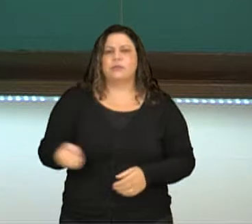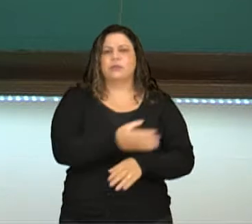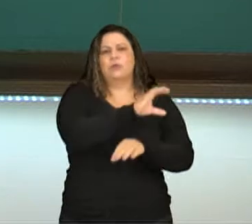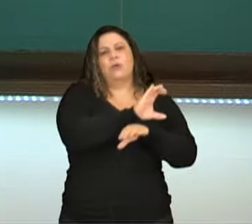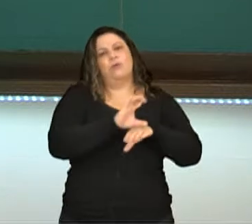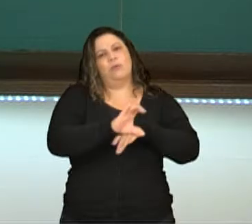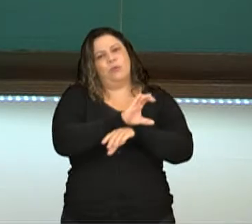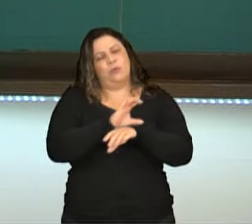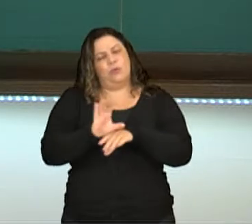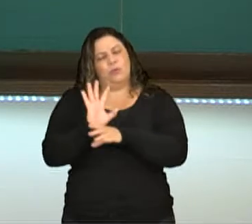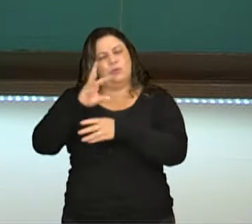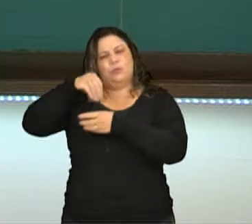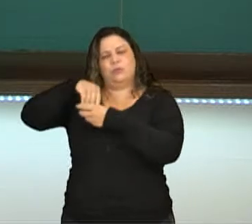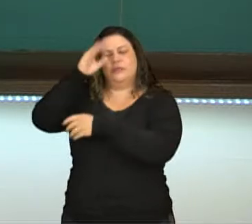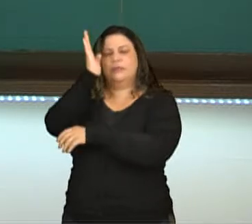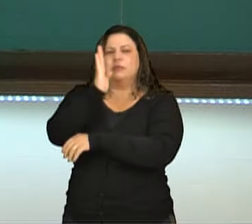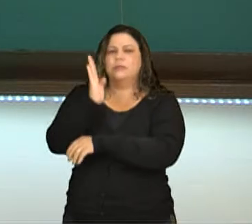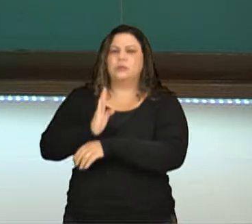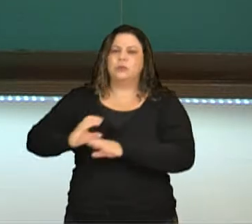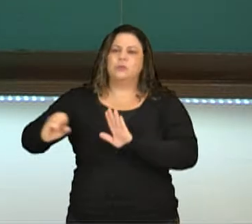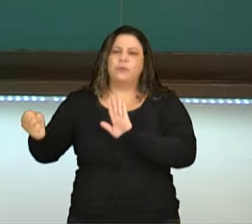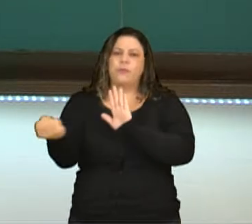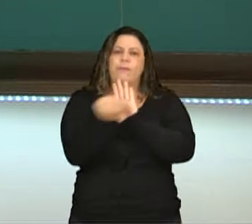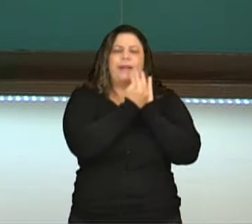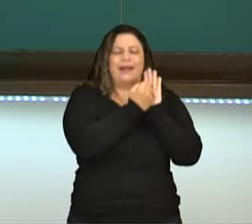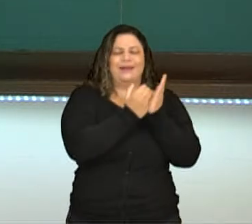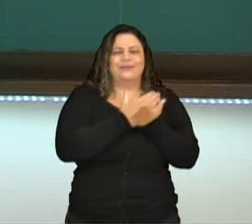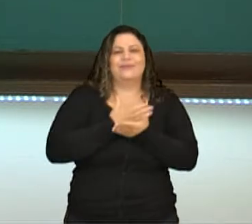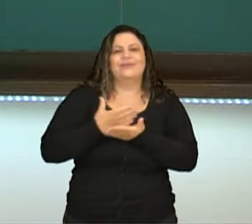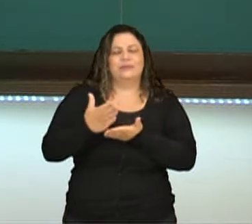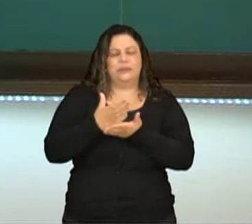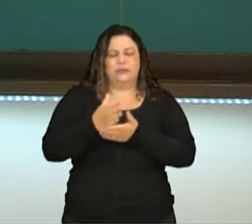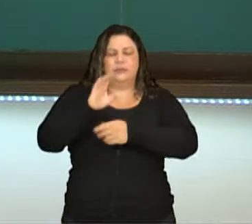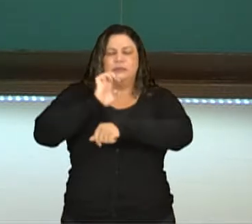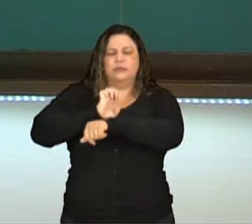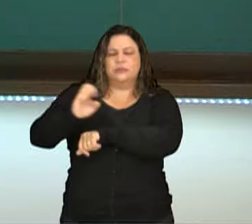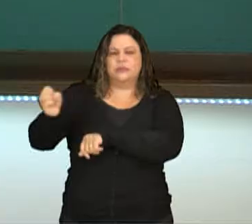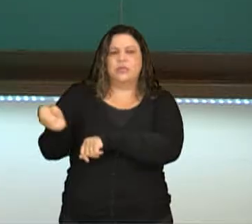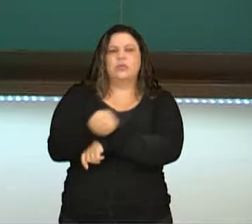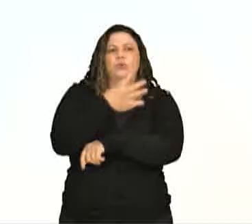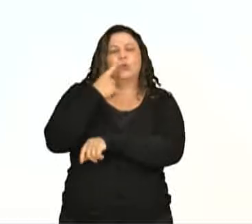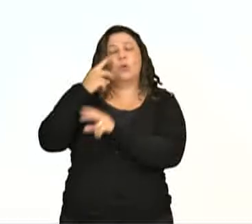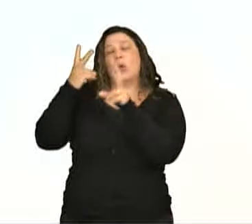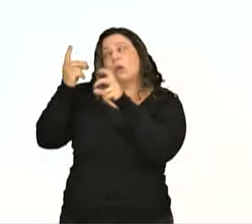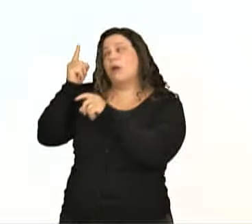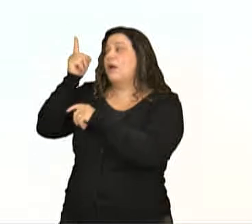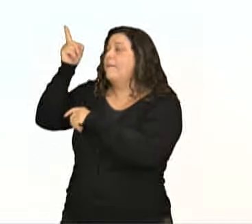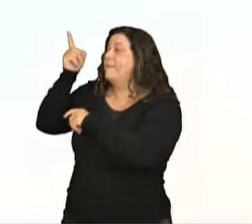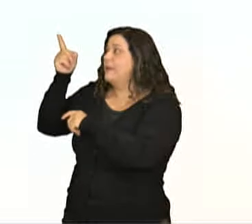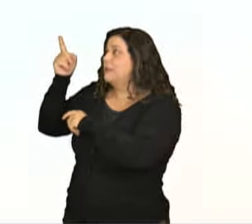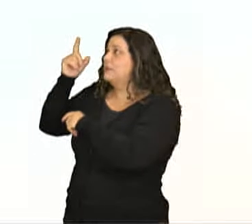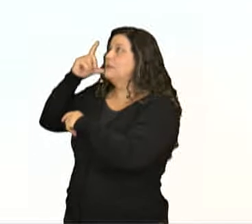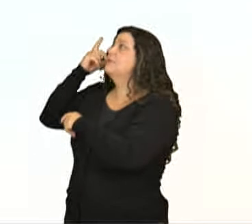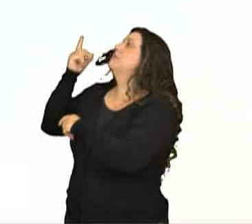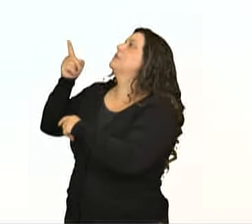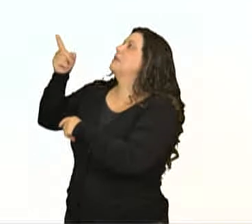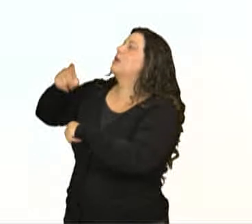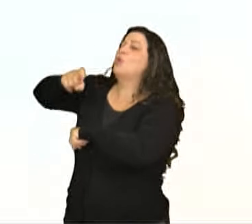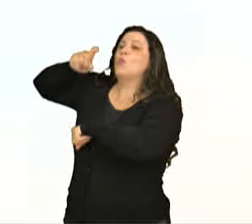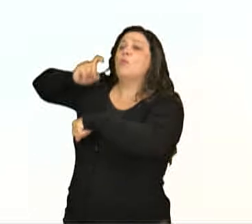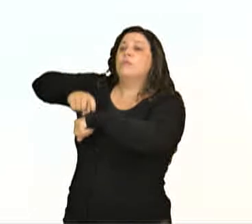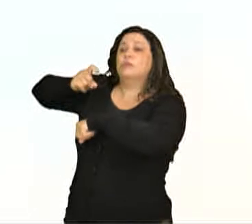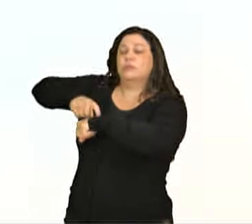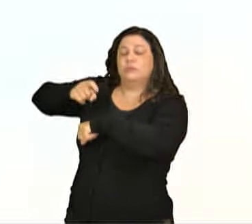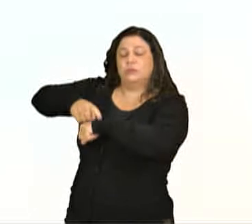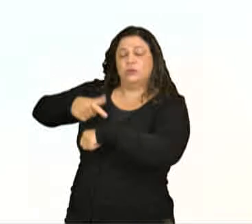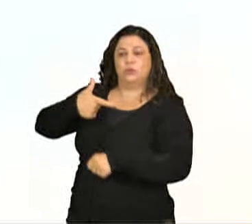Constituição para o Brasil. Esse marca aí o início do Estado Novo. A imagem que está na sua direita da tela mostra aí exatamente o momento do